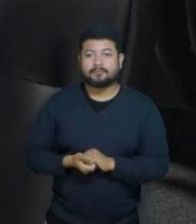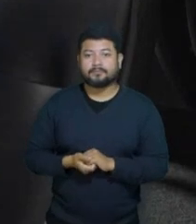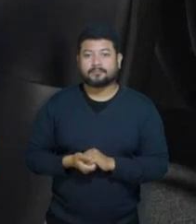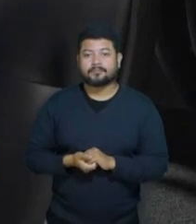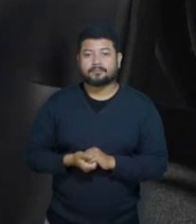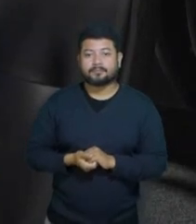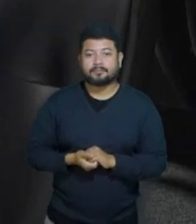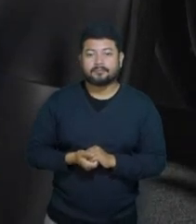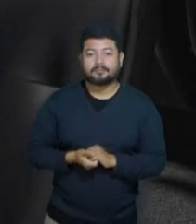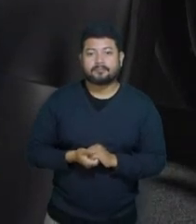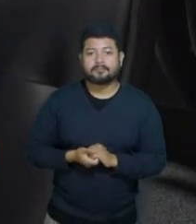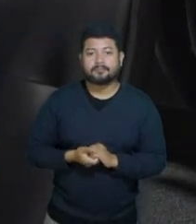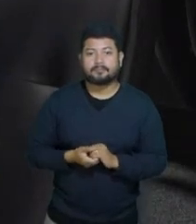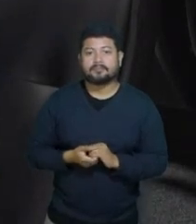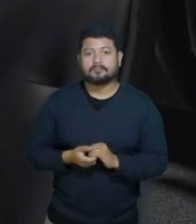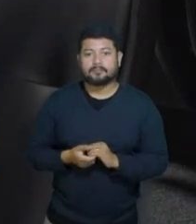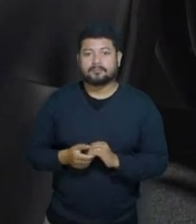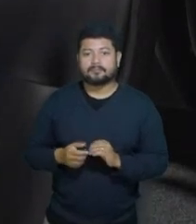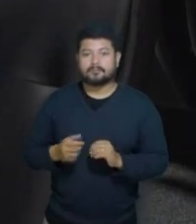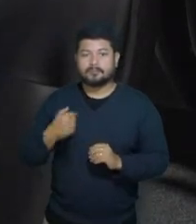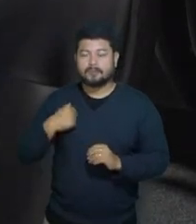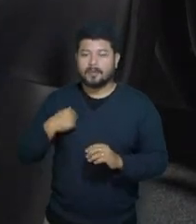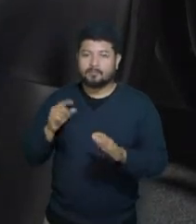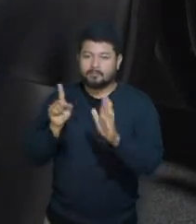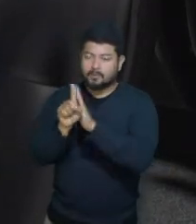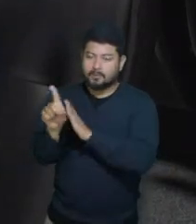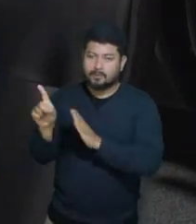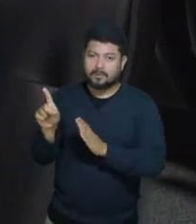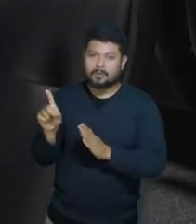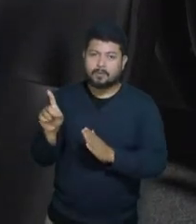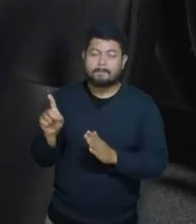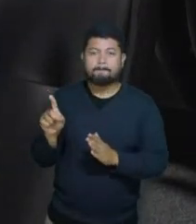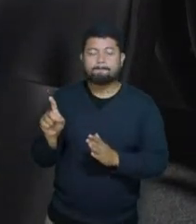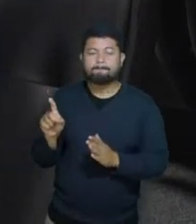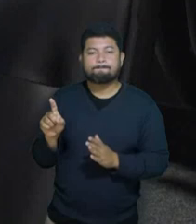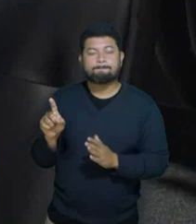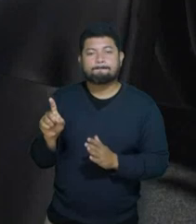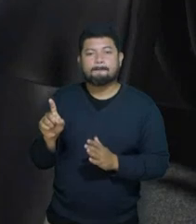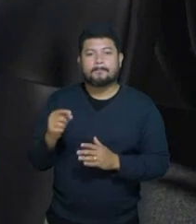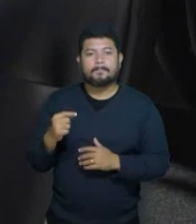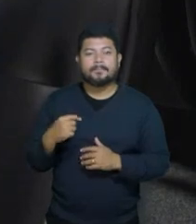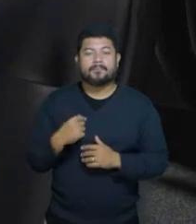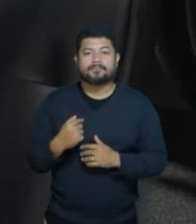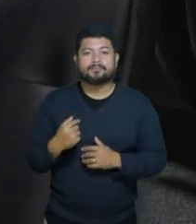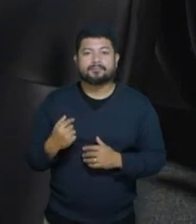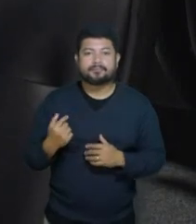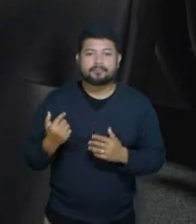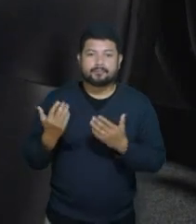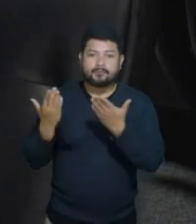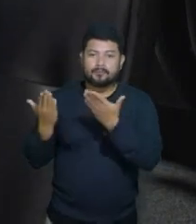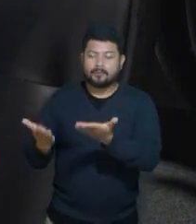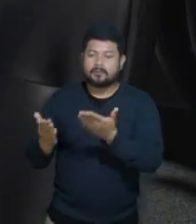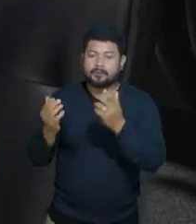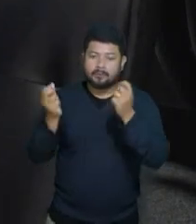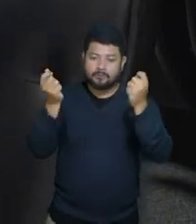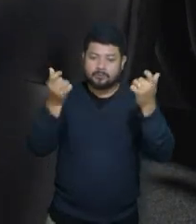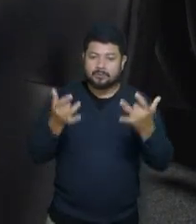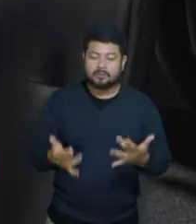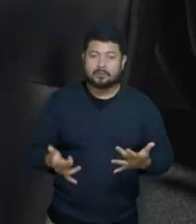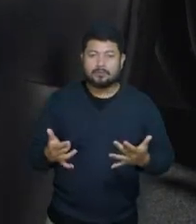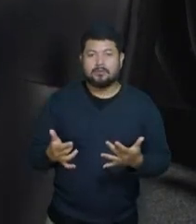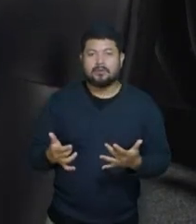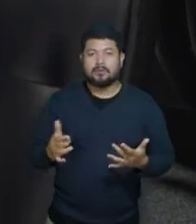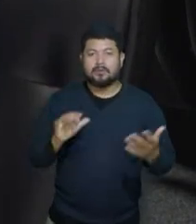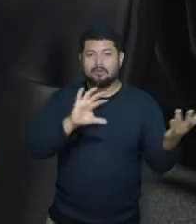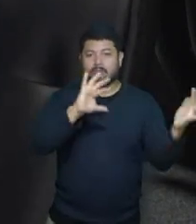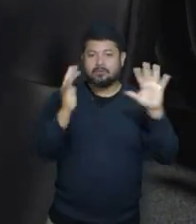né? E aí vou caminhar para a minha pergunta, né? A questão que tu trouxe, né, Regina, mudança